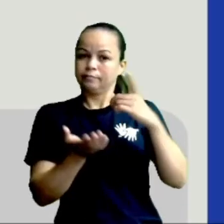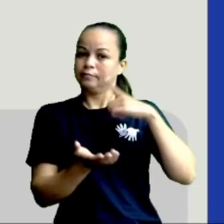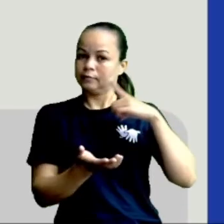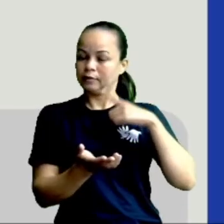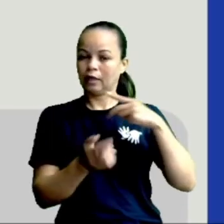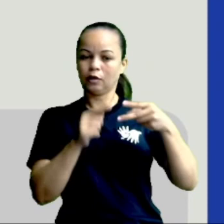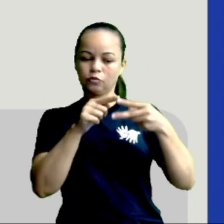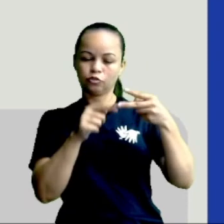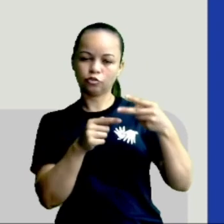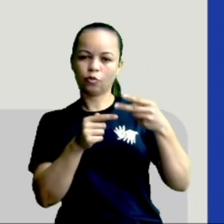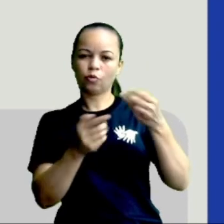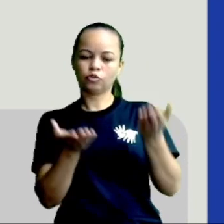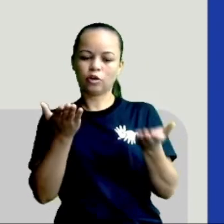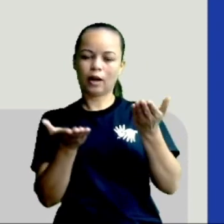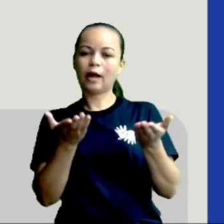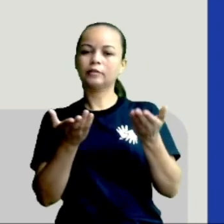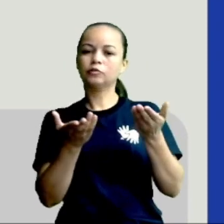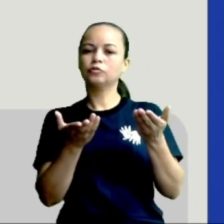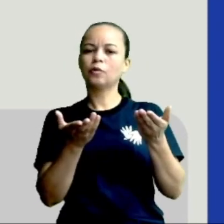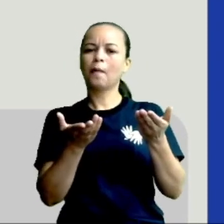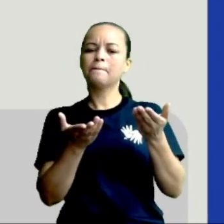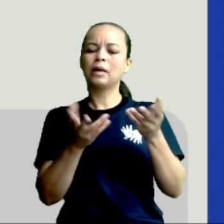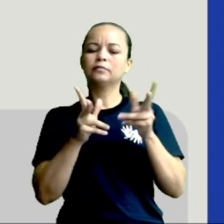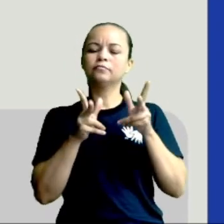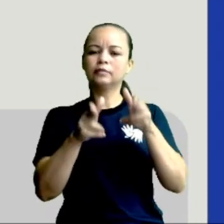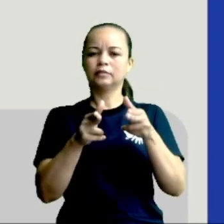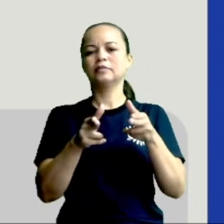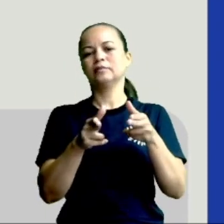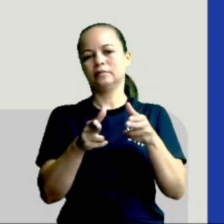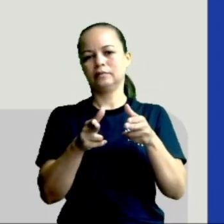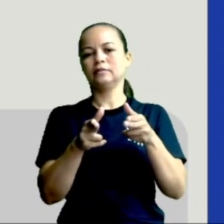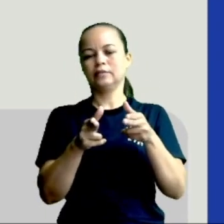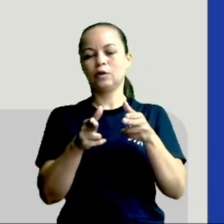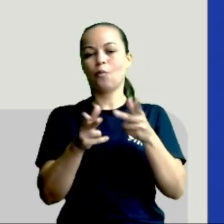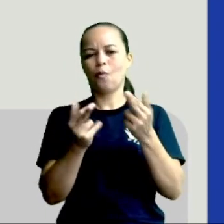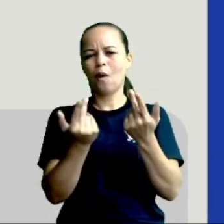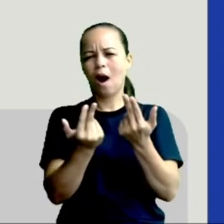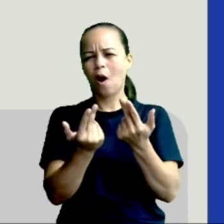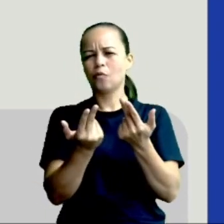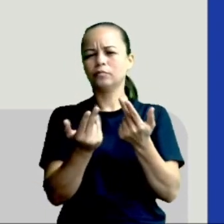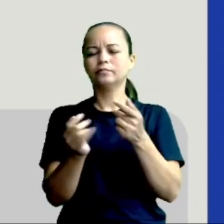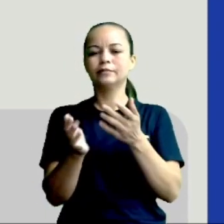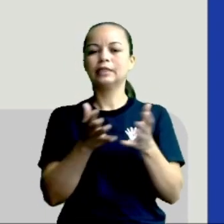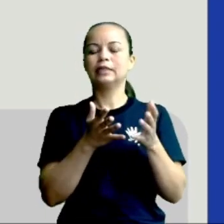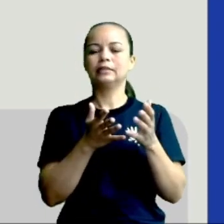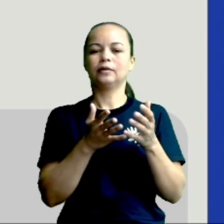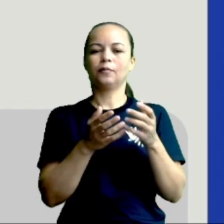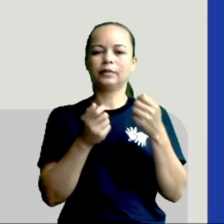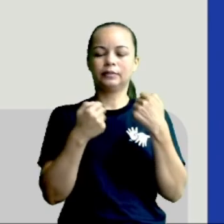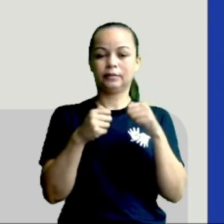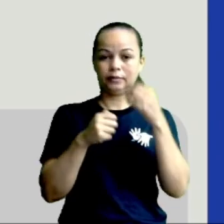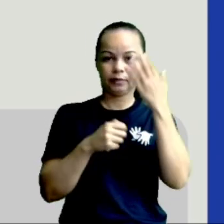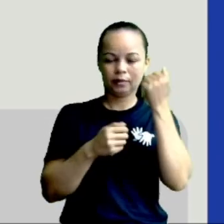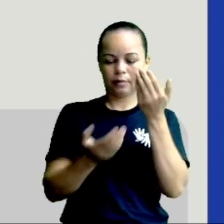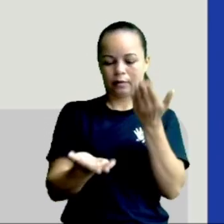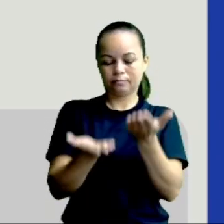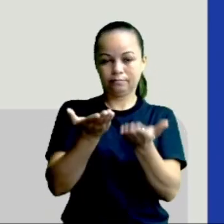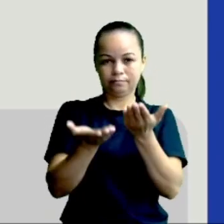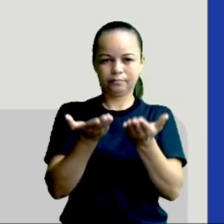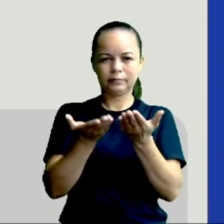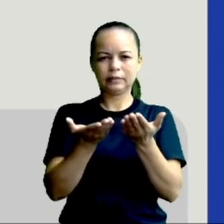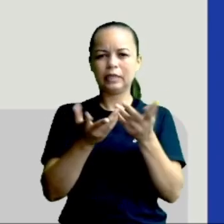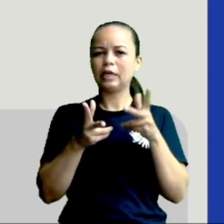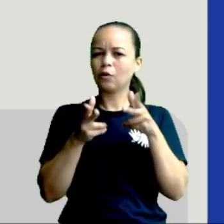tem seus dois lados pesos equivalentes a gente vai precisar lembrar aqui a balança está em equilíbrio